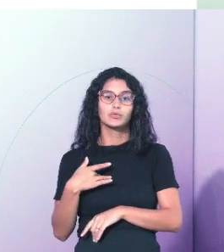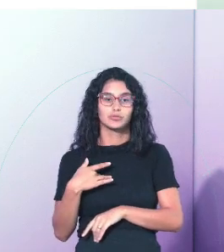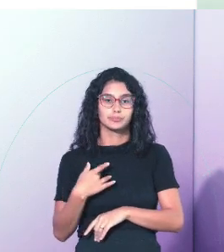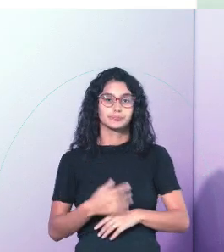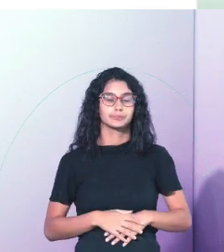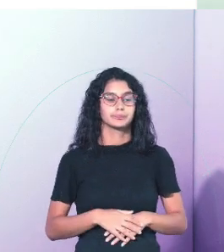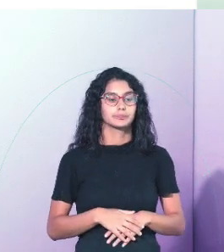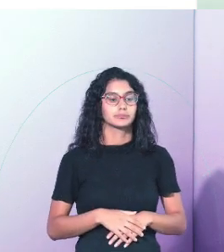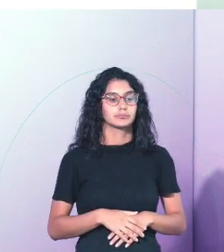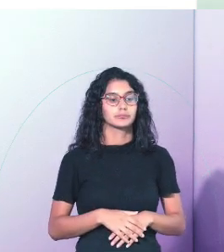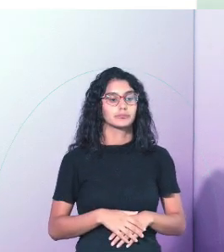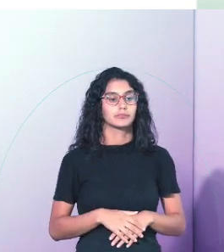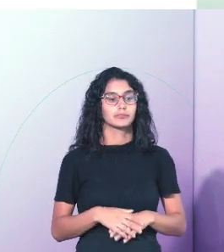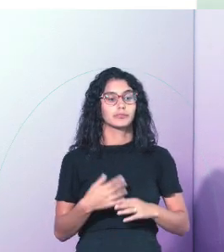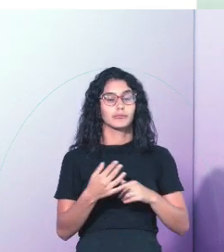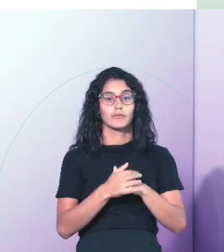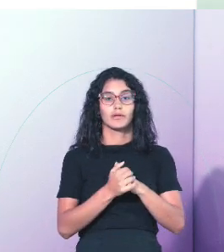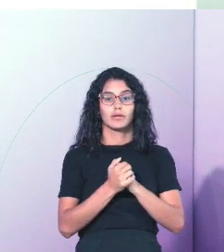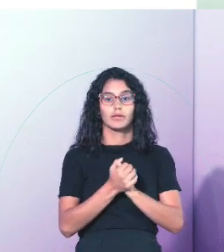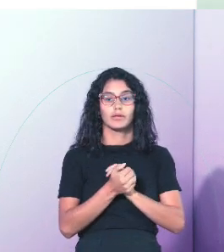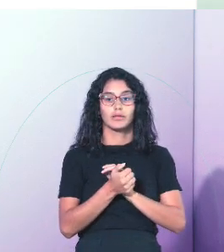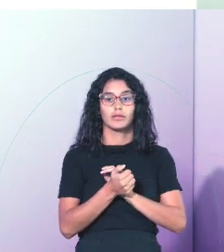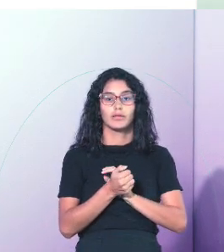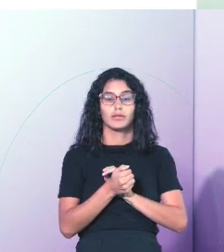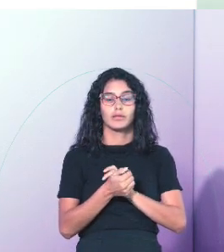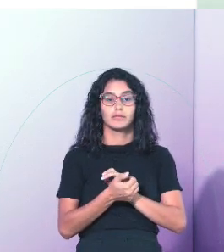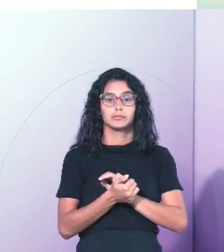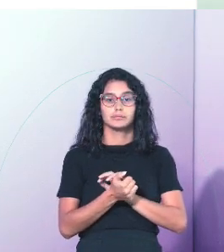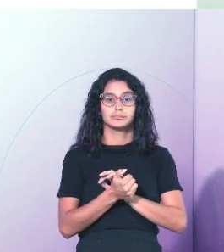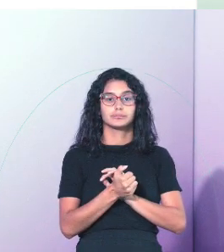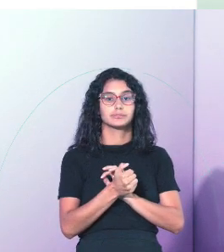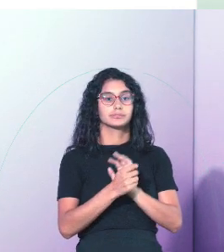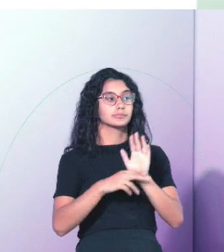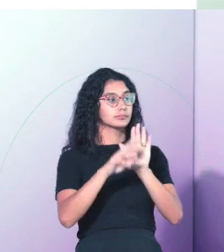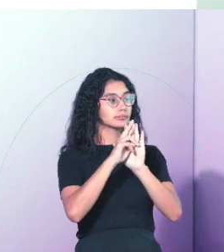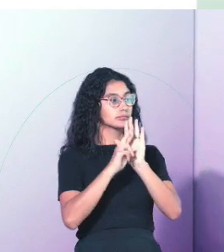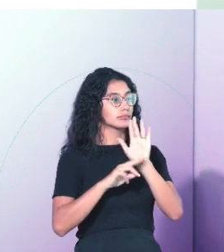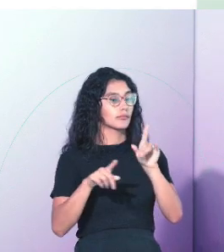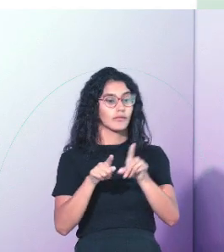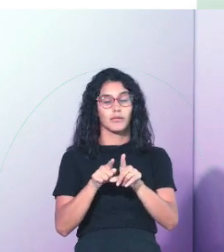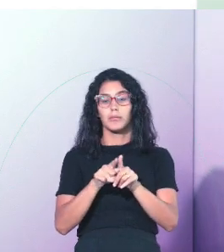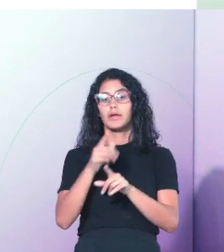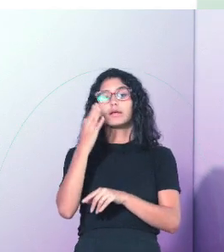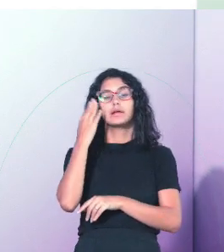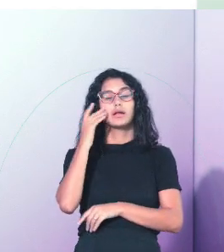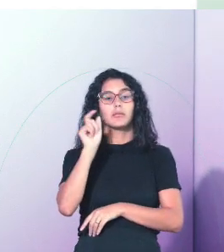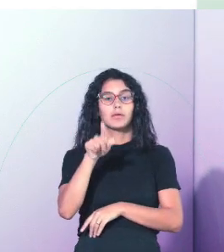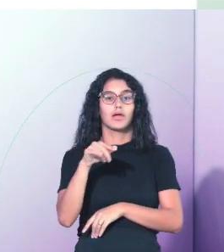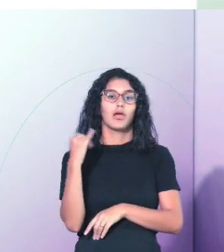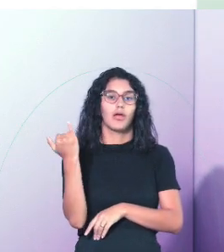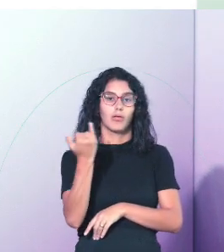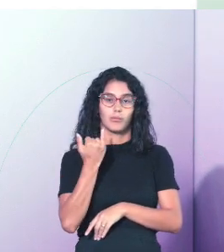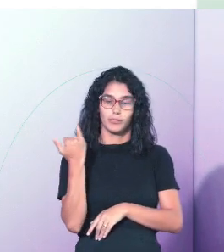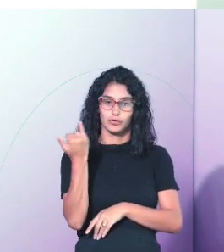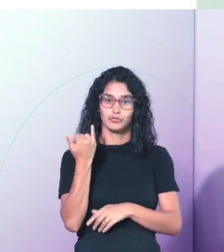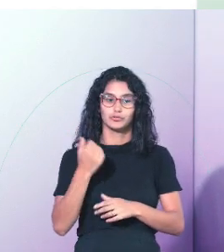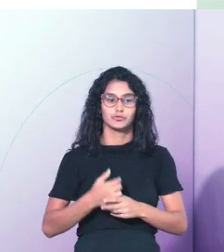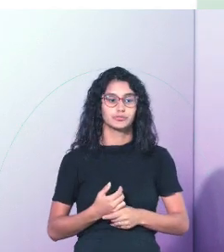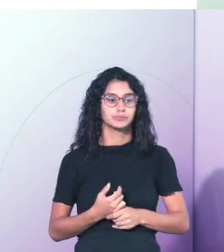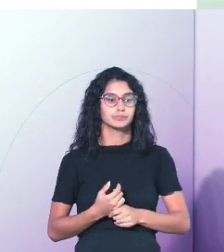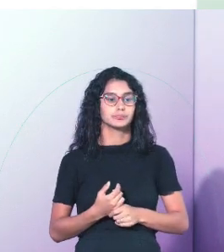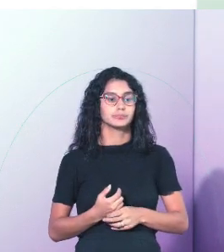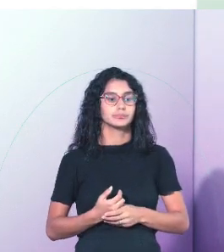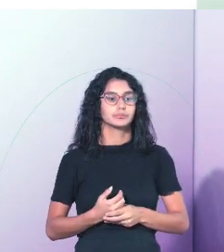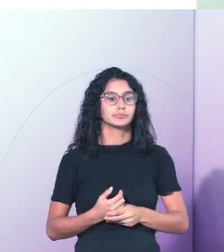tratamento. E os reguladores e as agências estão cada vez mais sensíveis para isso. Eles sabem que é importante, né? Então,